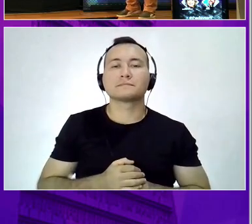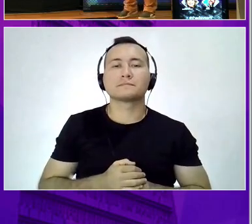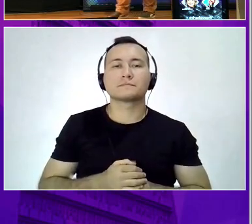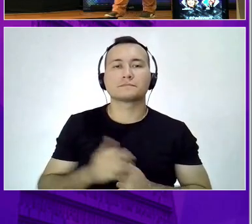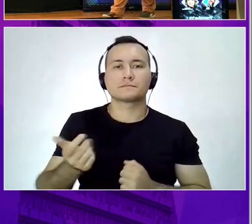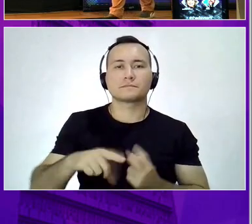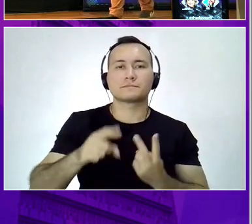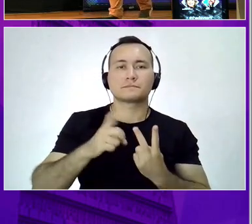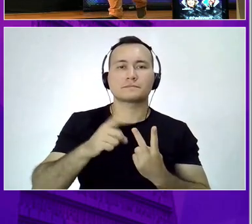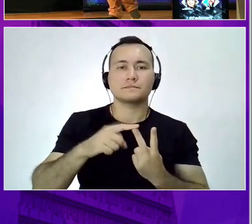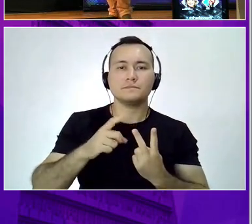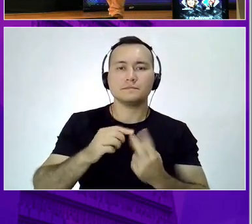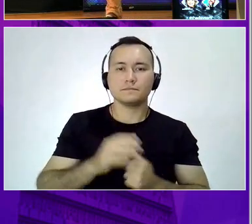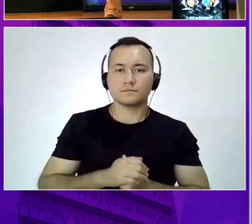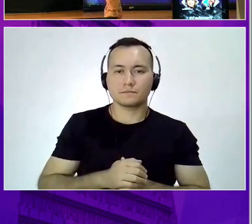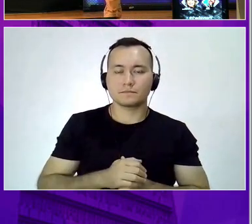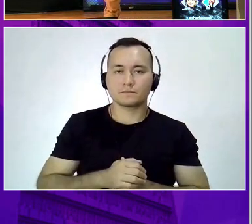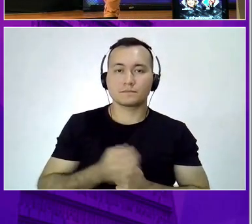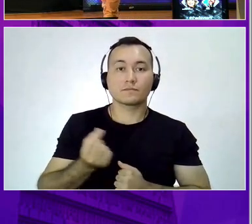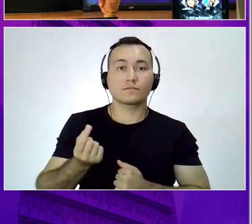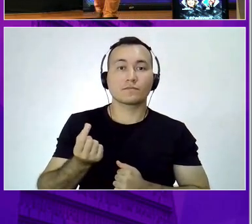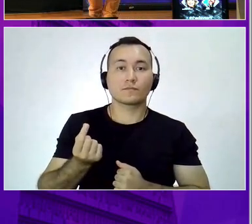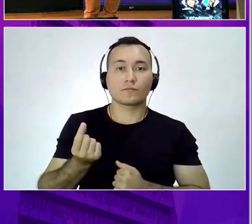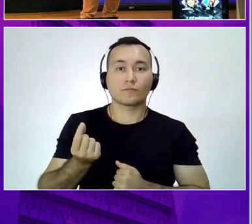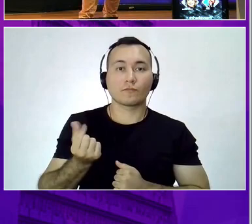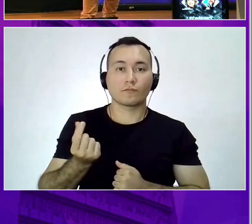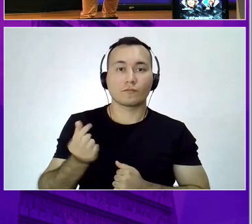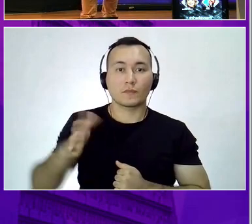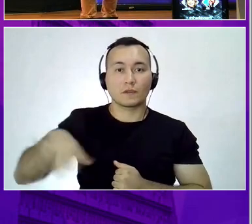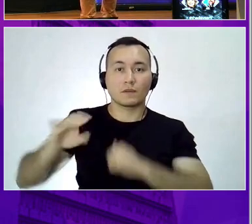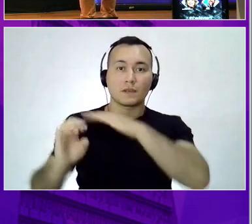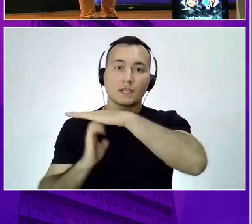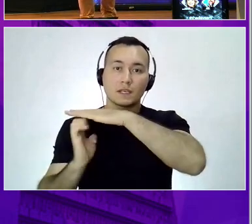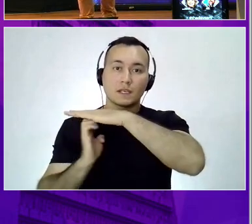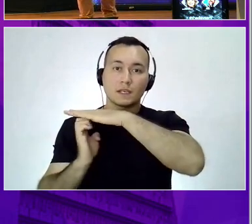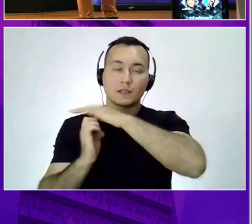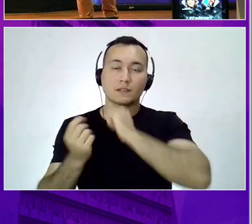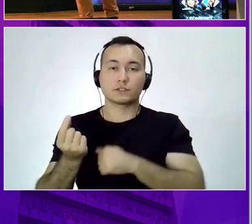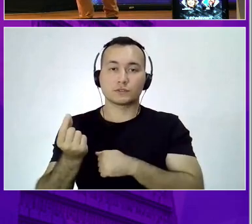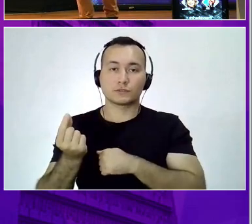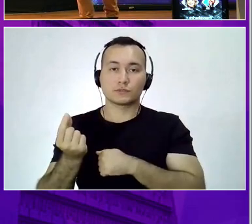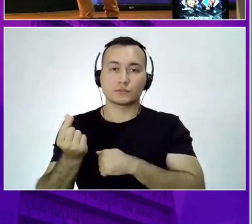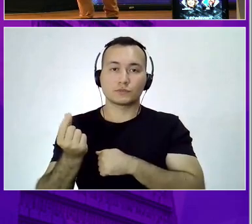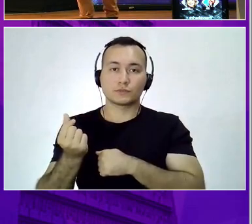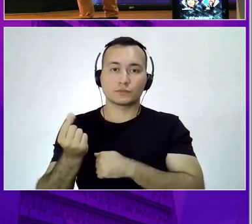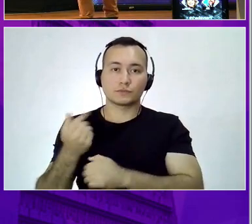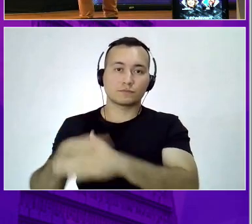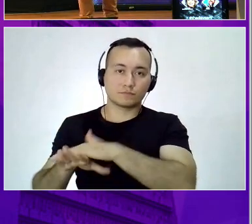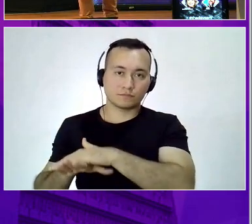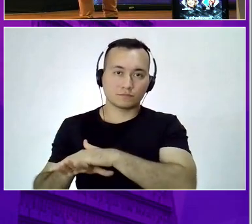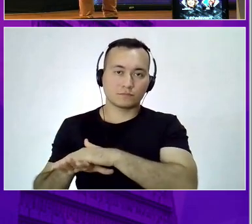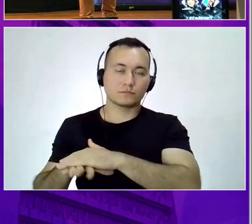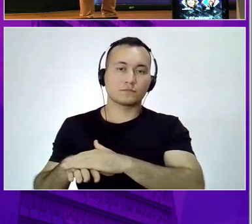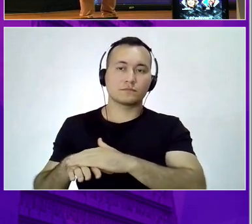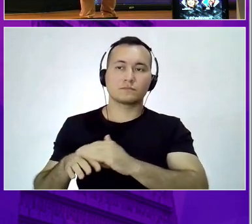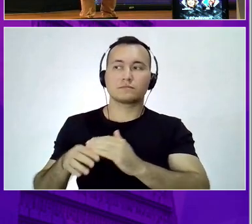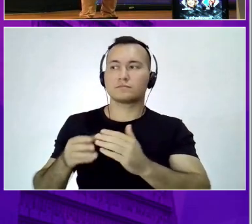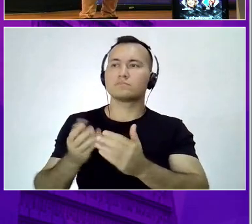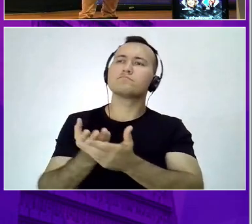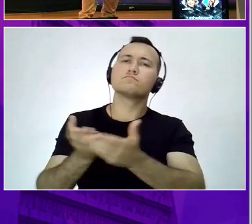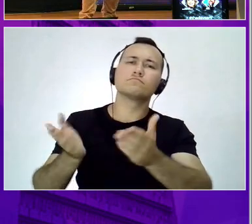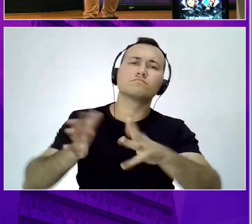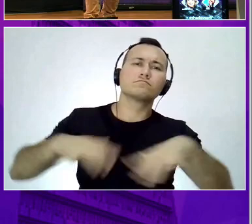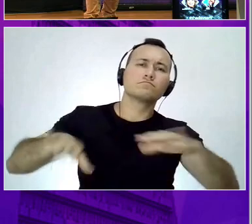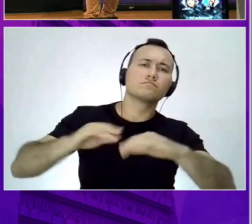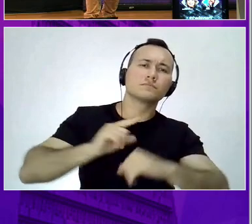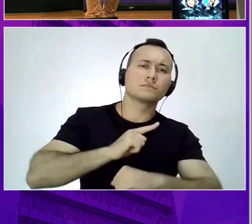você vai conseguir perceber se as pessoas têm confiança umas nas outras, né, entre as equipes, entre os gestores, entre os líderes, entre